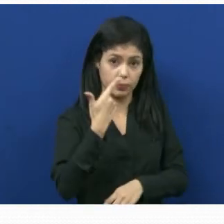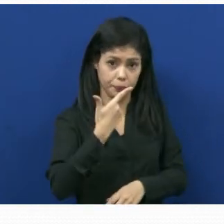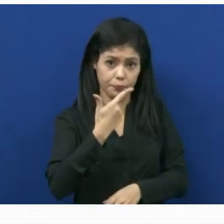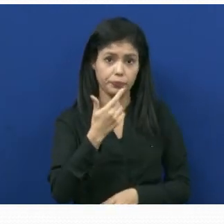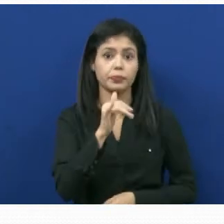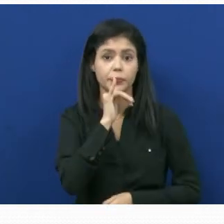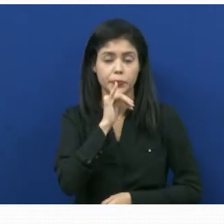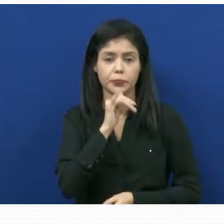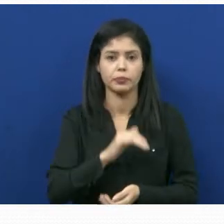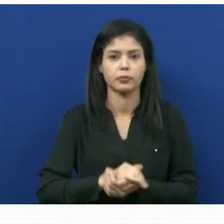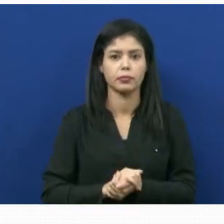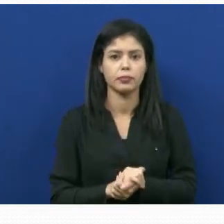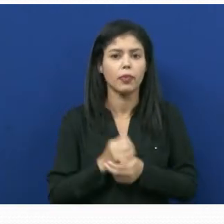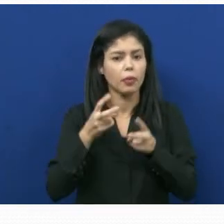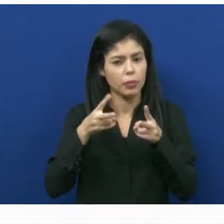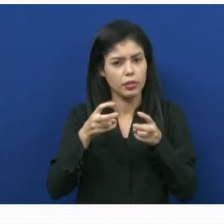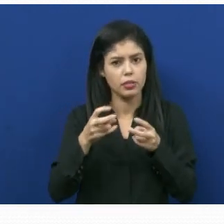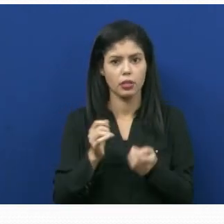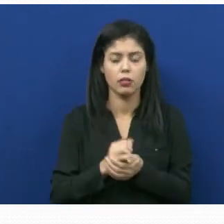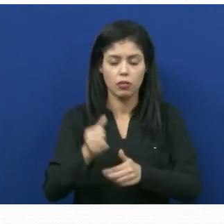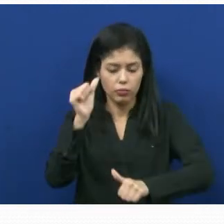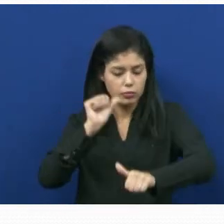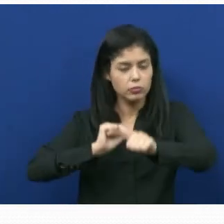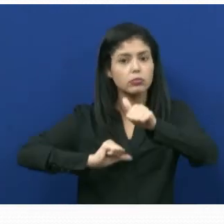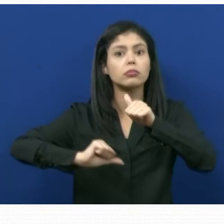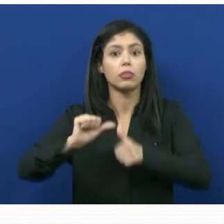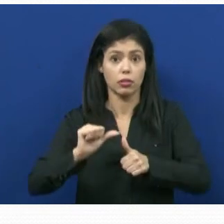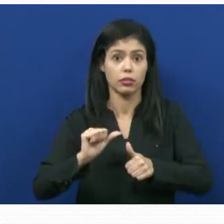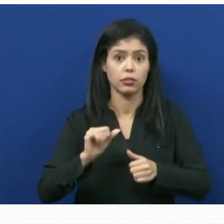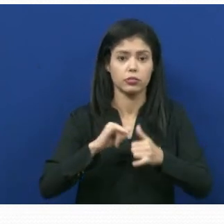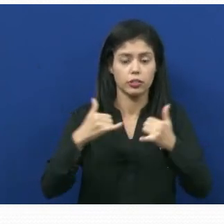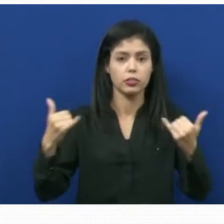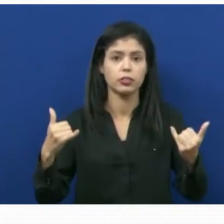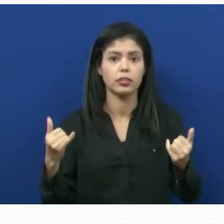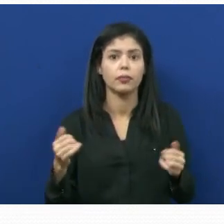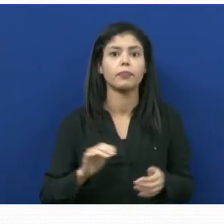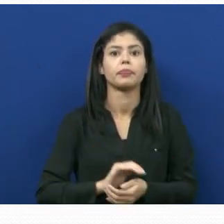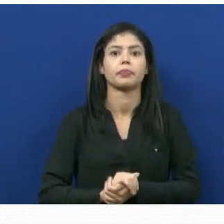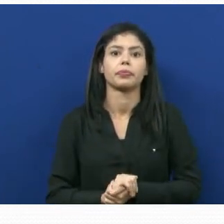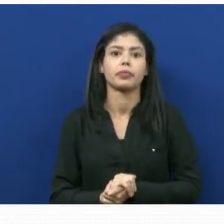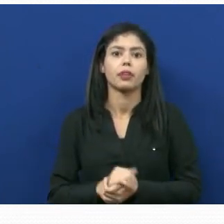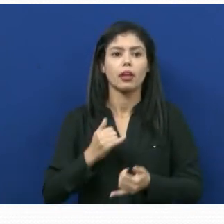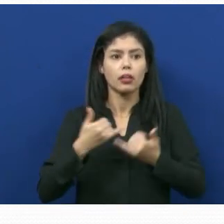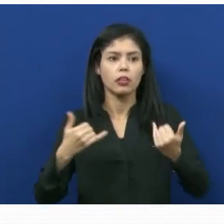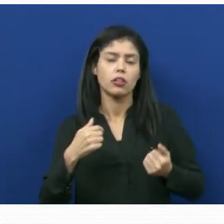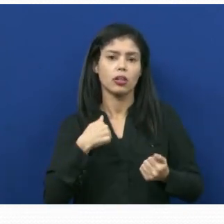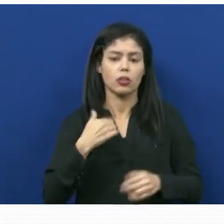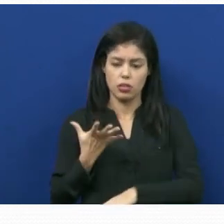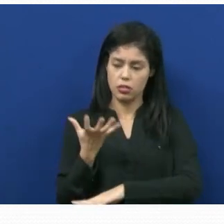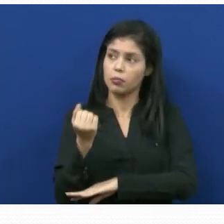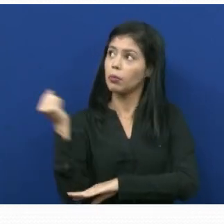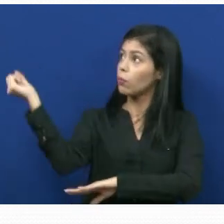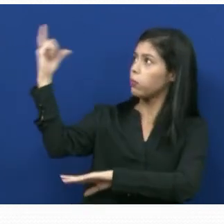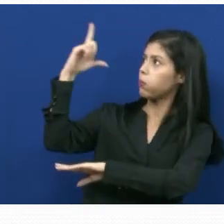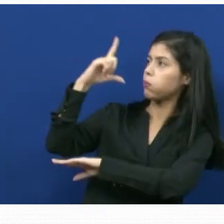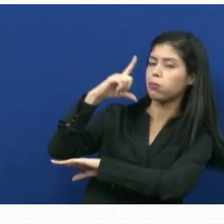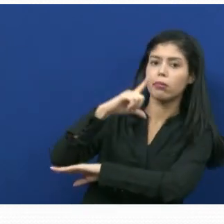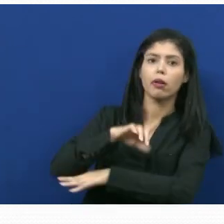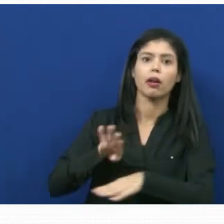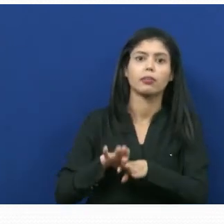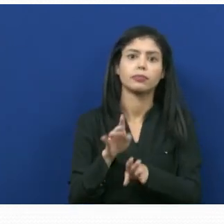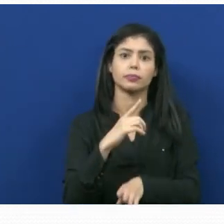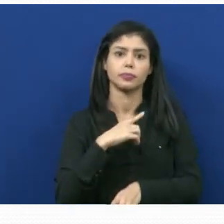exemplo é se tratando da troca de energia, ou melhor, da energia que nós recebemos do Sol. Essa